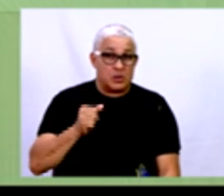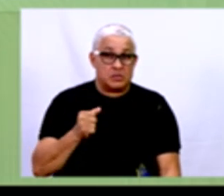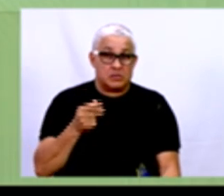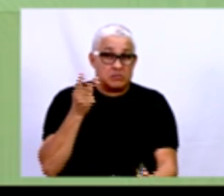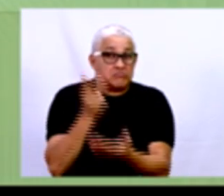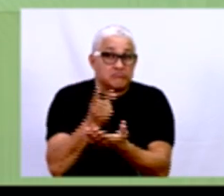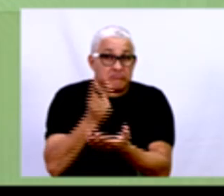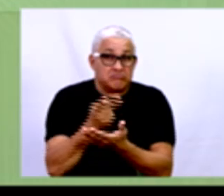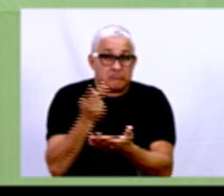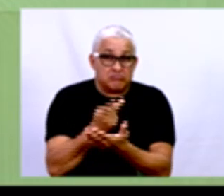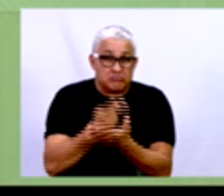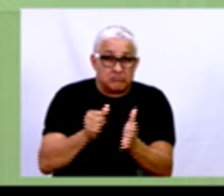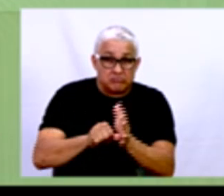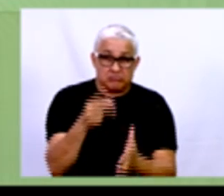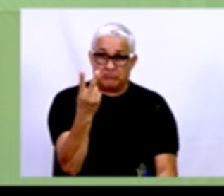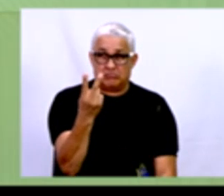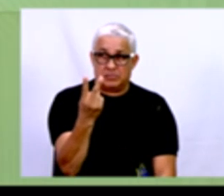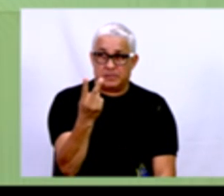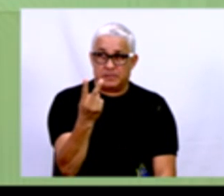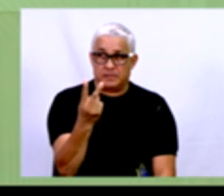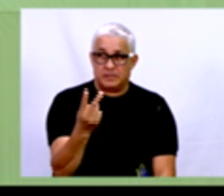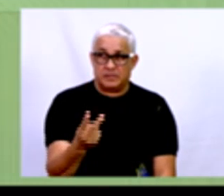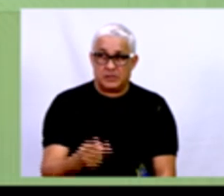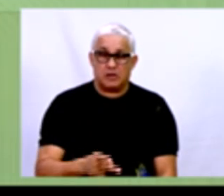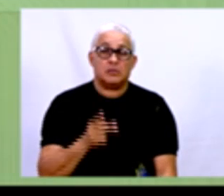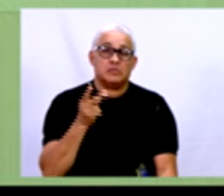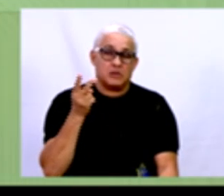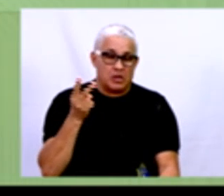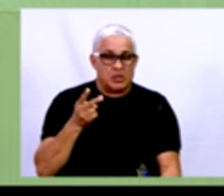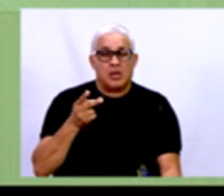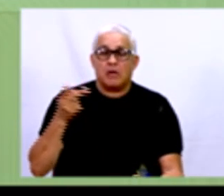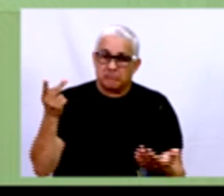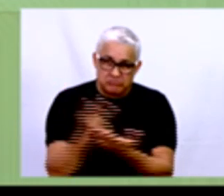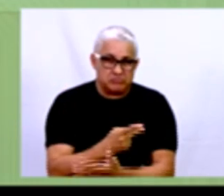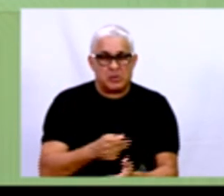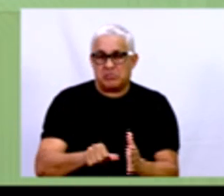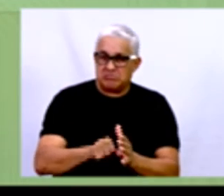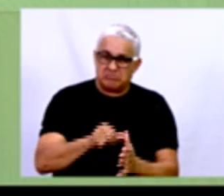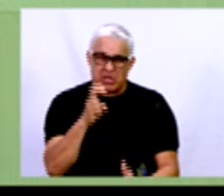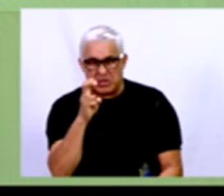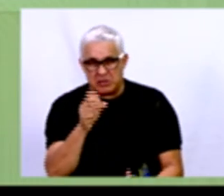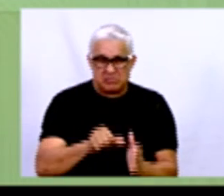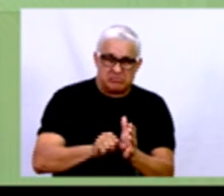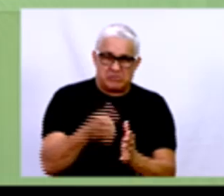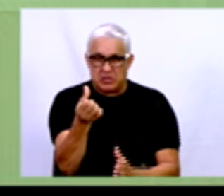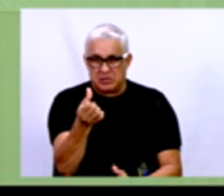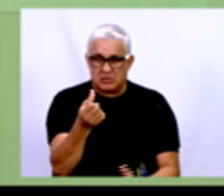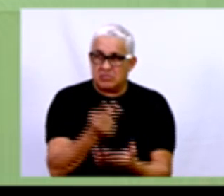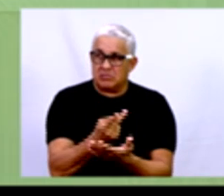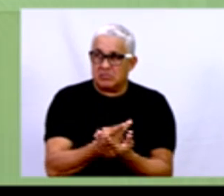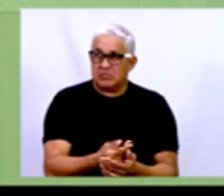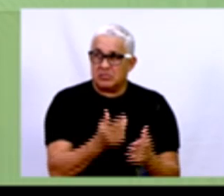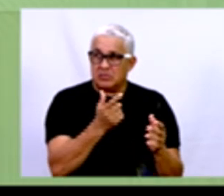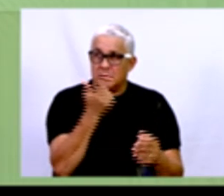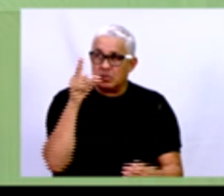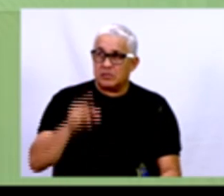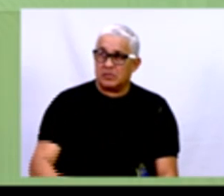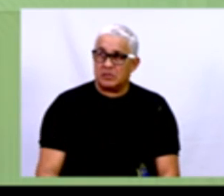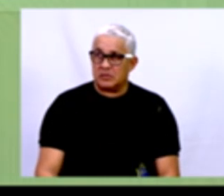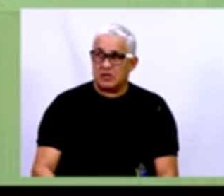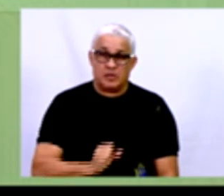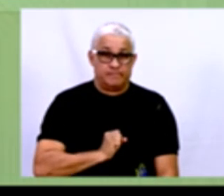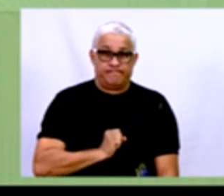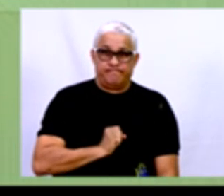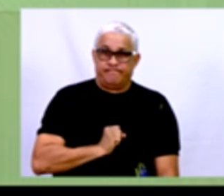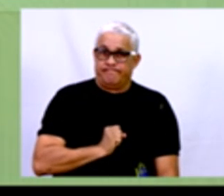cometo o mesmo erro 2 vezes. Eu cometo 5, 6 vezes. E o outro? Eu odeio